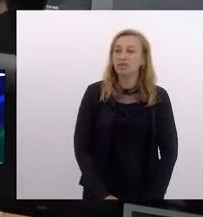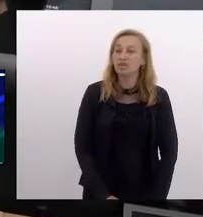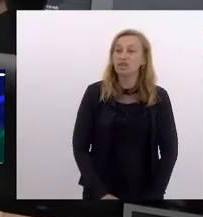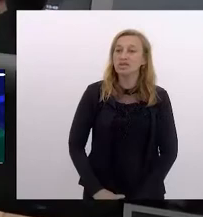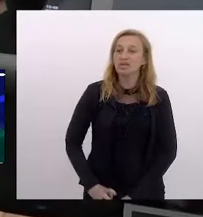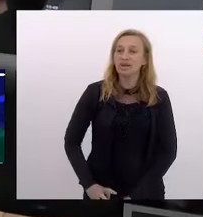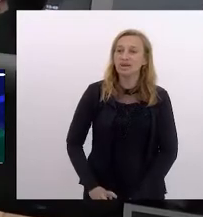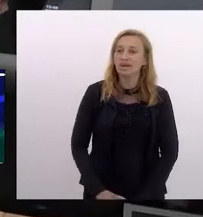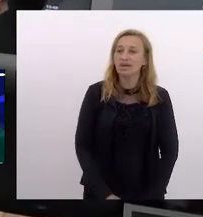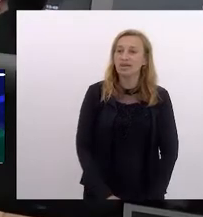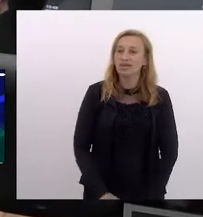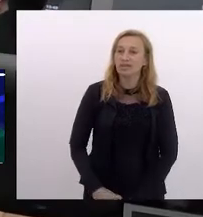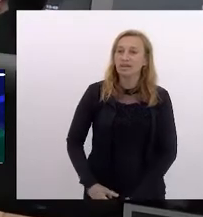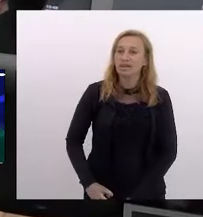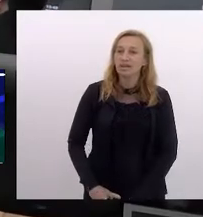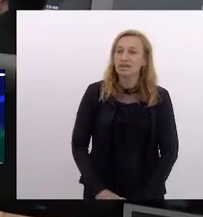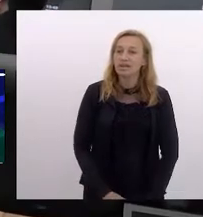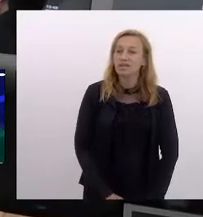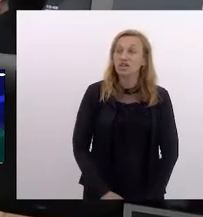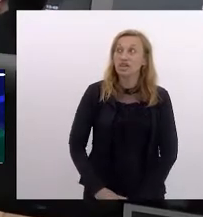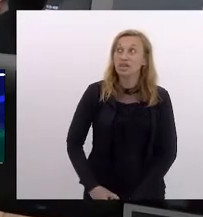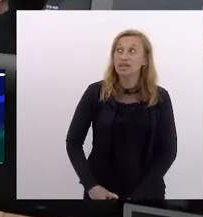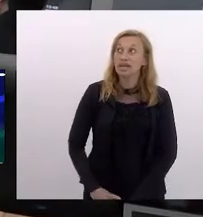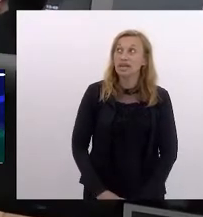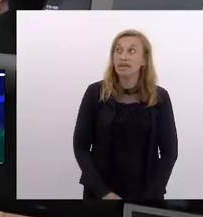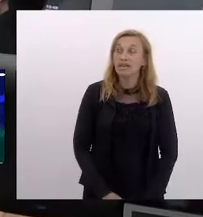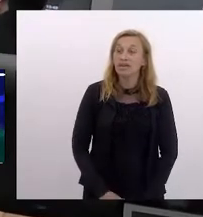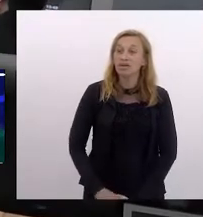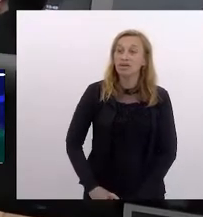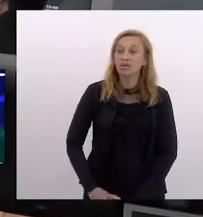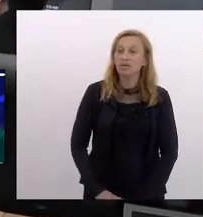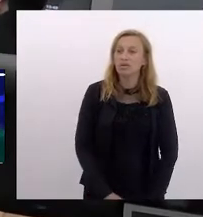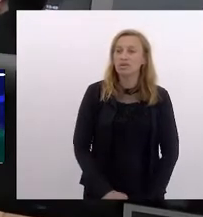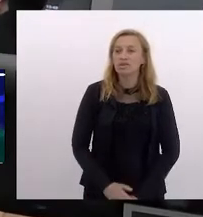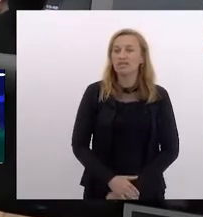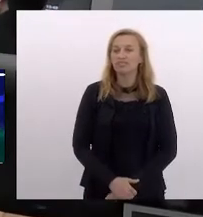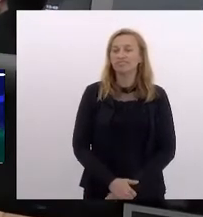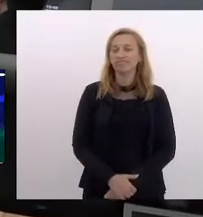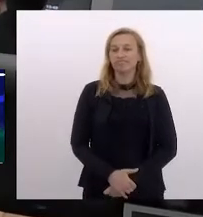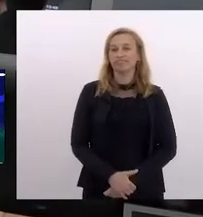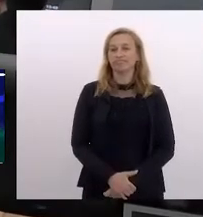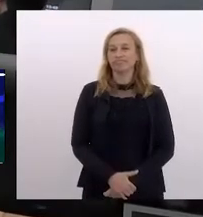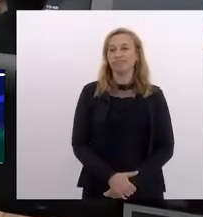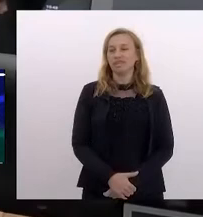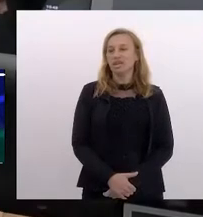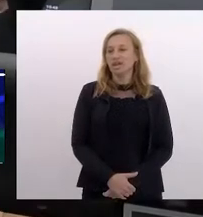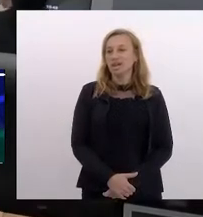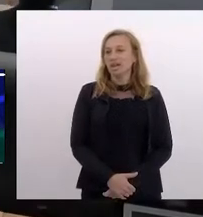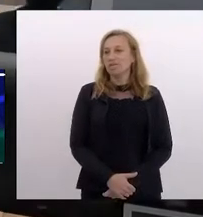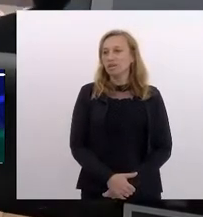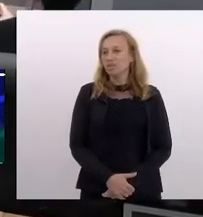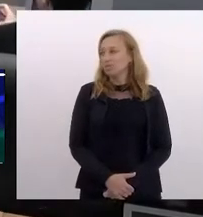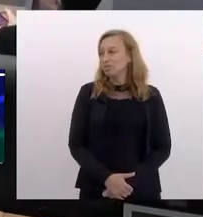e o Alberto para fazer é aquela hora de Almir